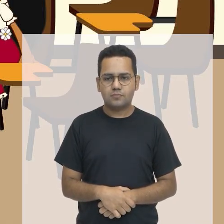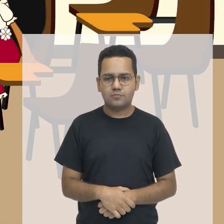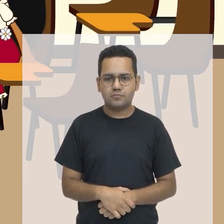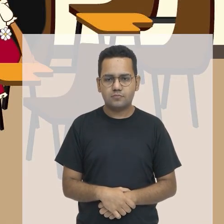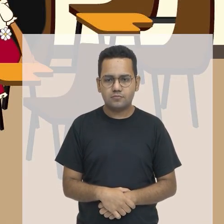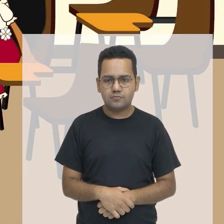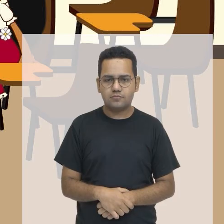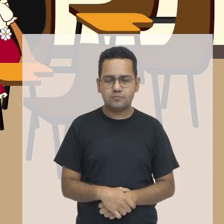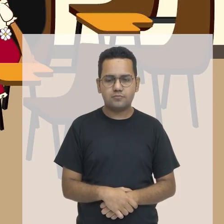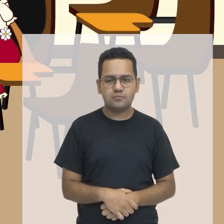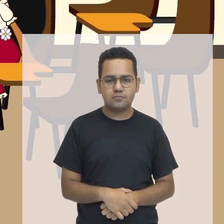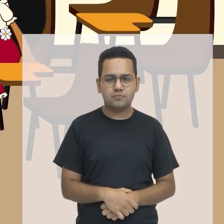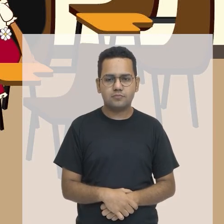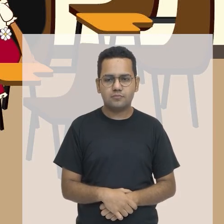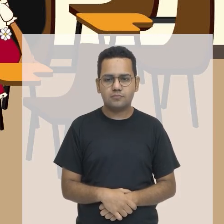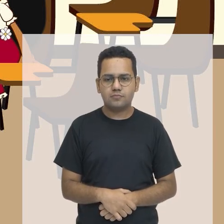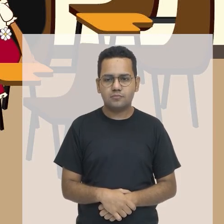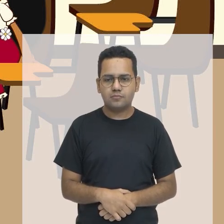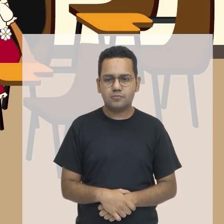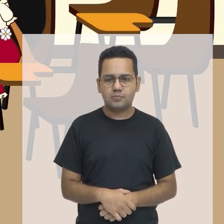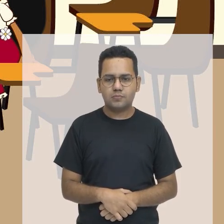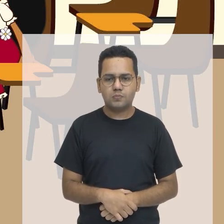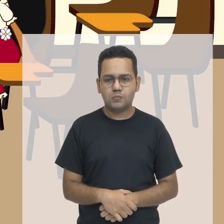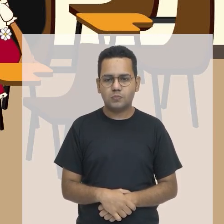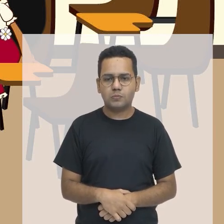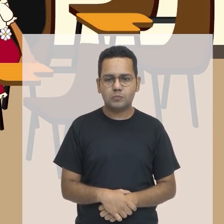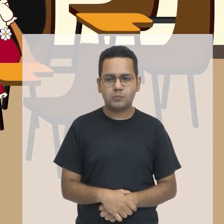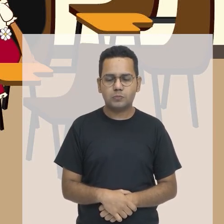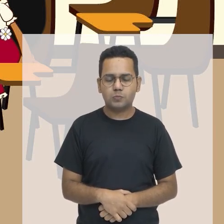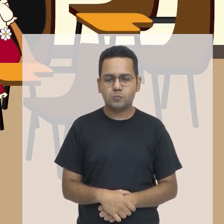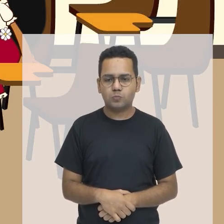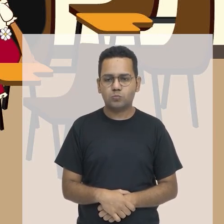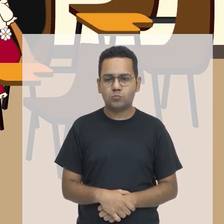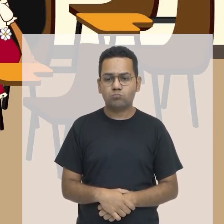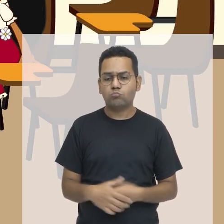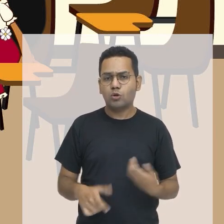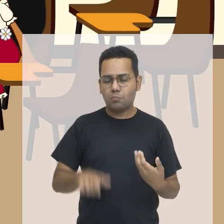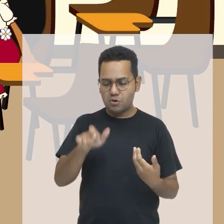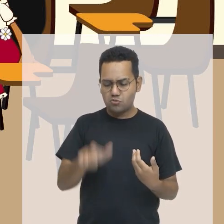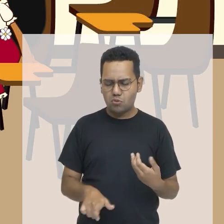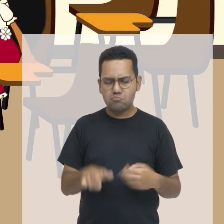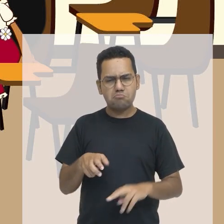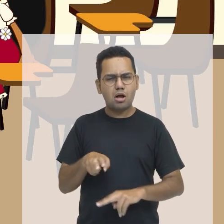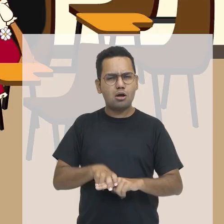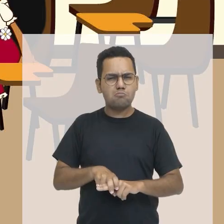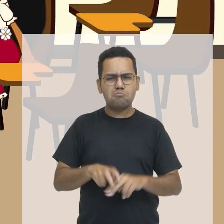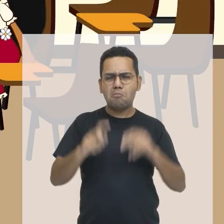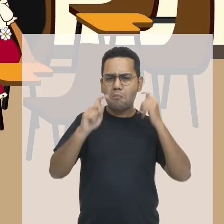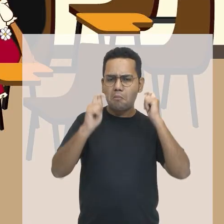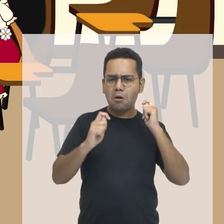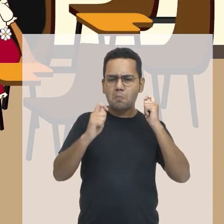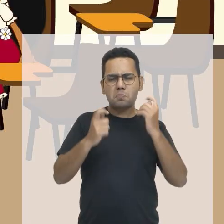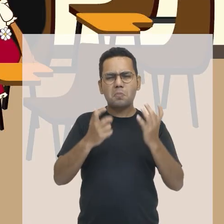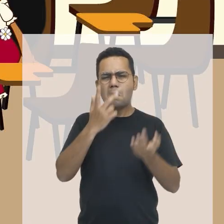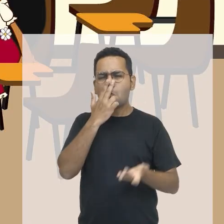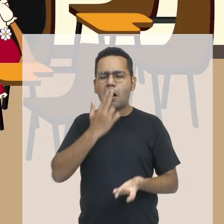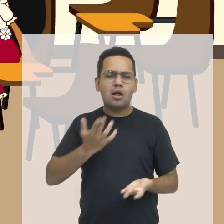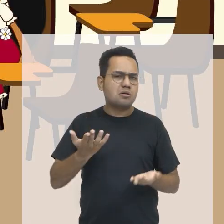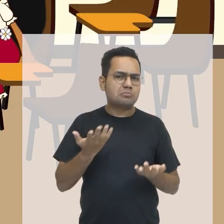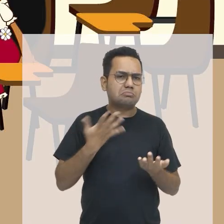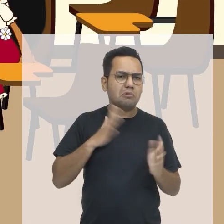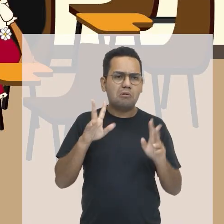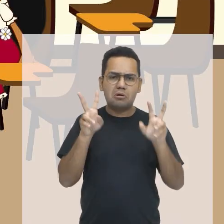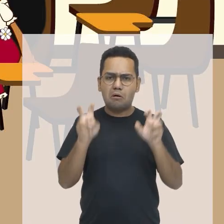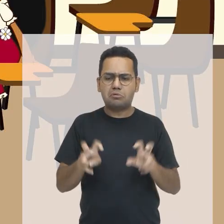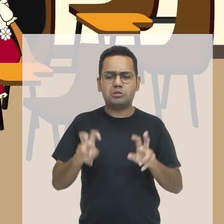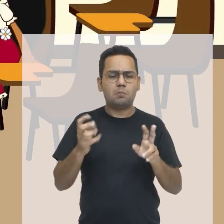aqui, onde um aluno está, um espectador ali está claramente, não está a fim de ouvir, né, não está